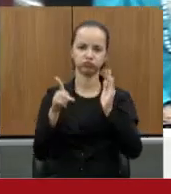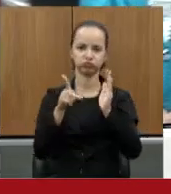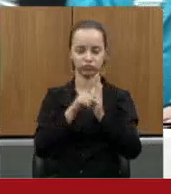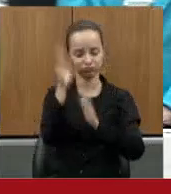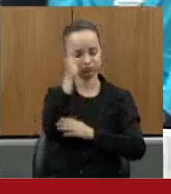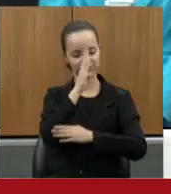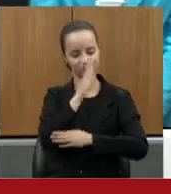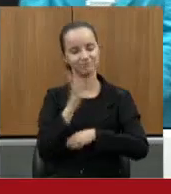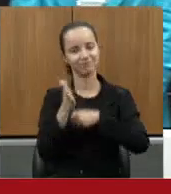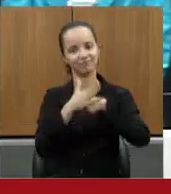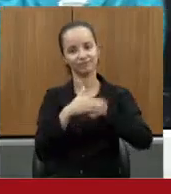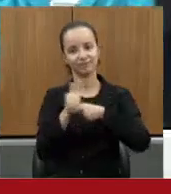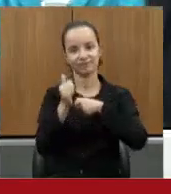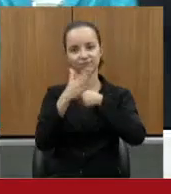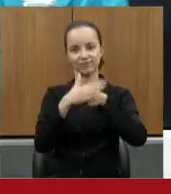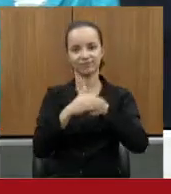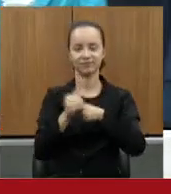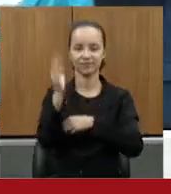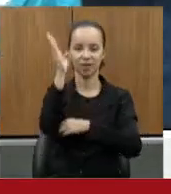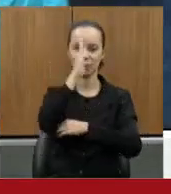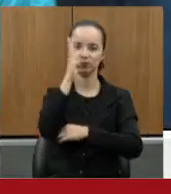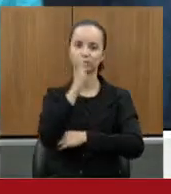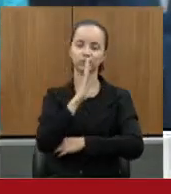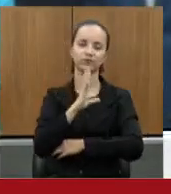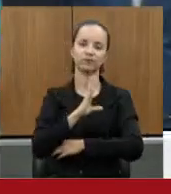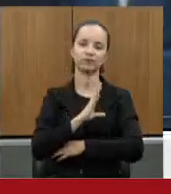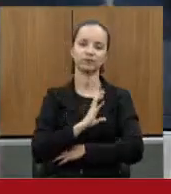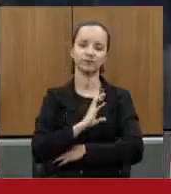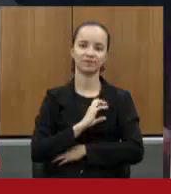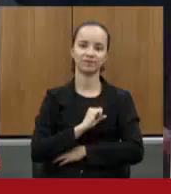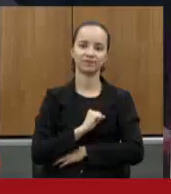solo és mãe gentil, pátria amada,